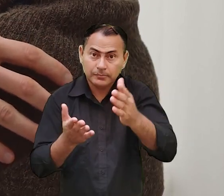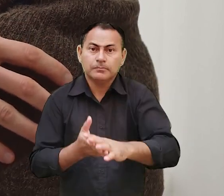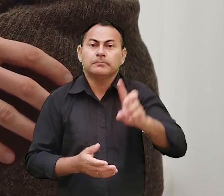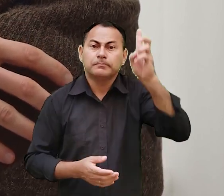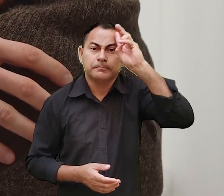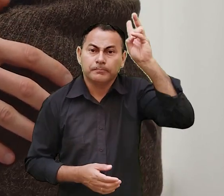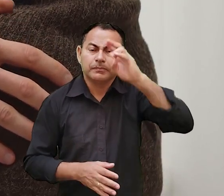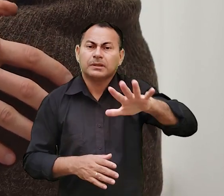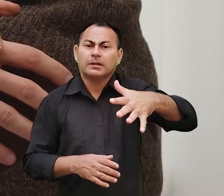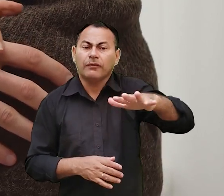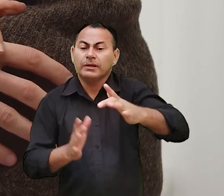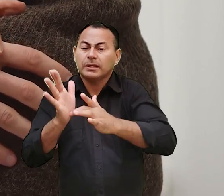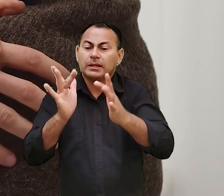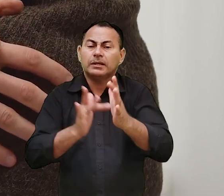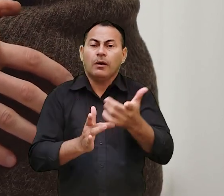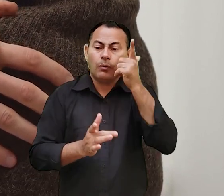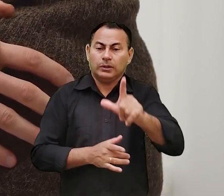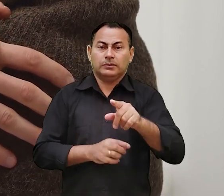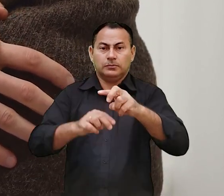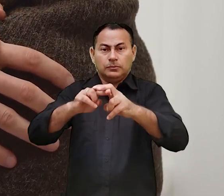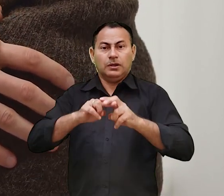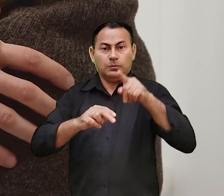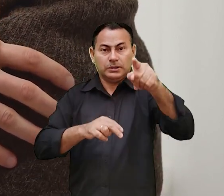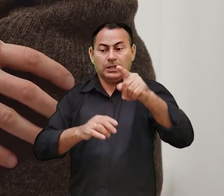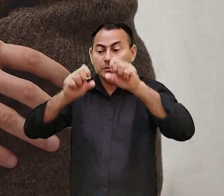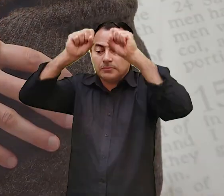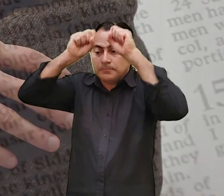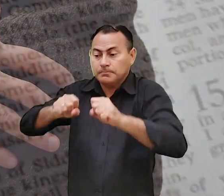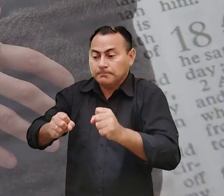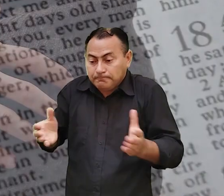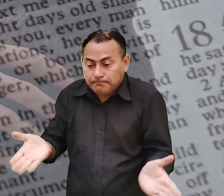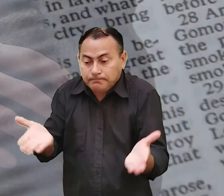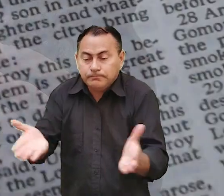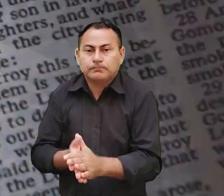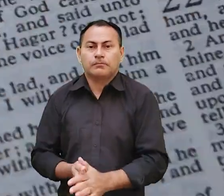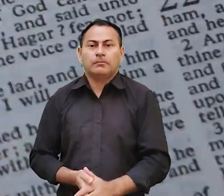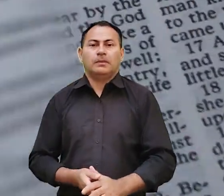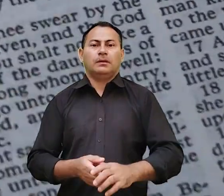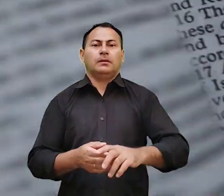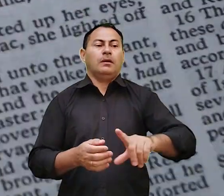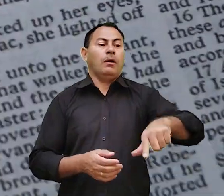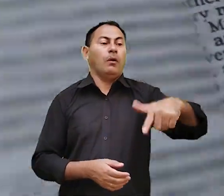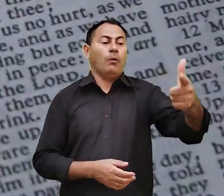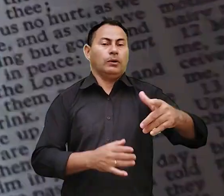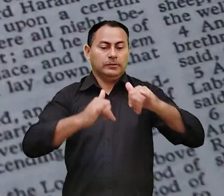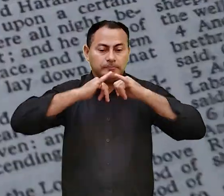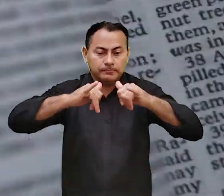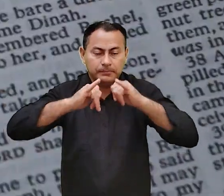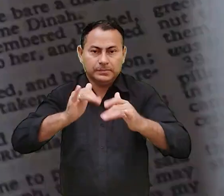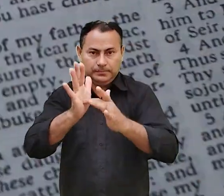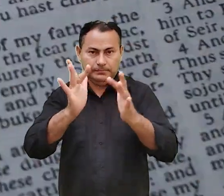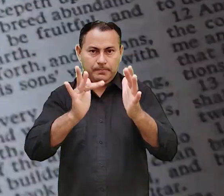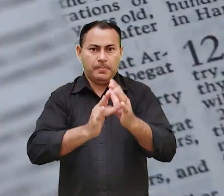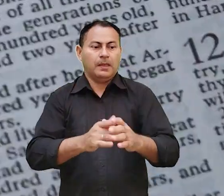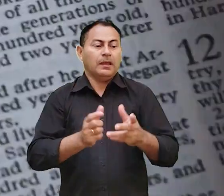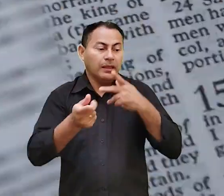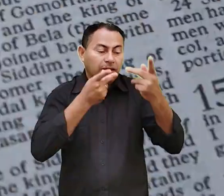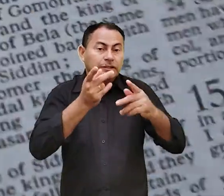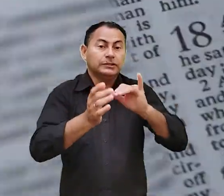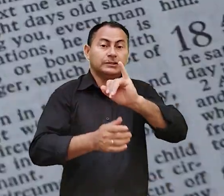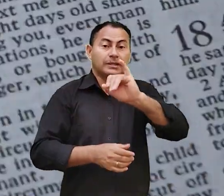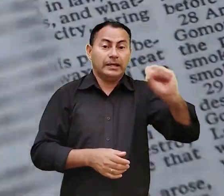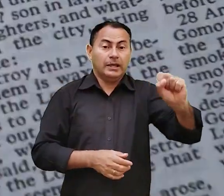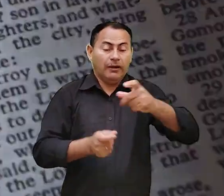lembre-se que talvez Cristo queira alcançá-la através de você. O outro aspecto da pregação messiânica de